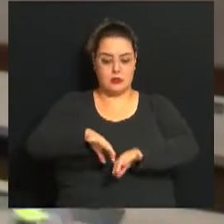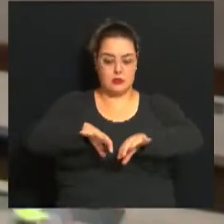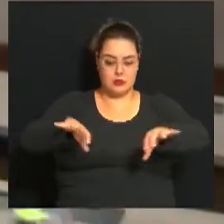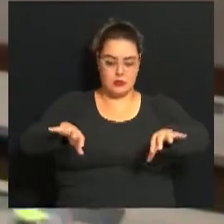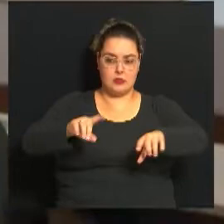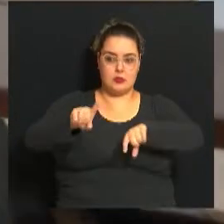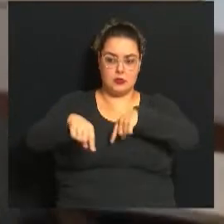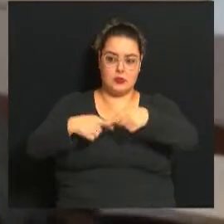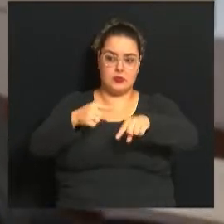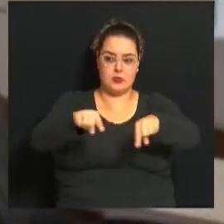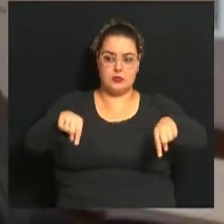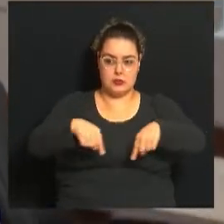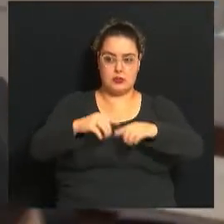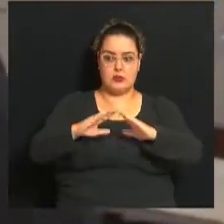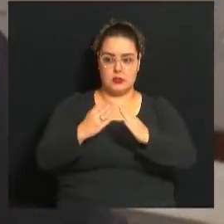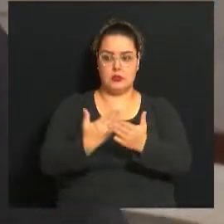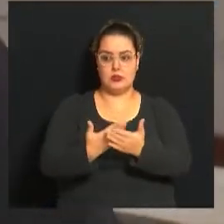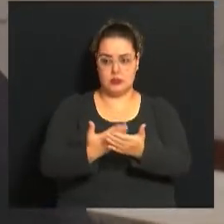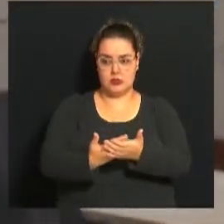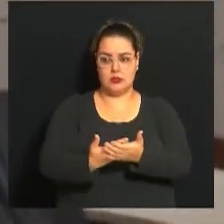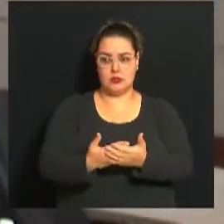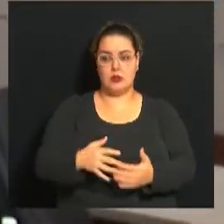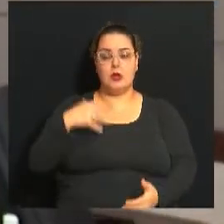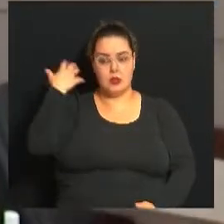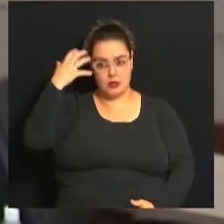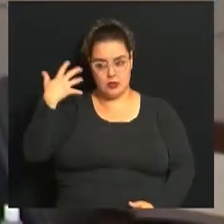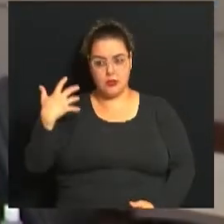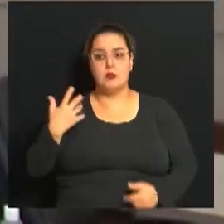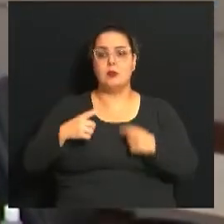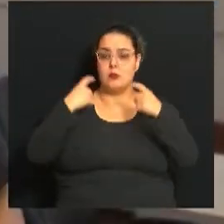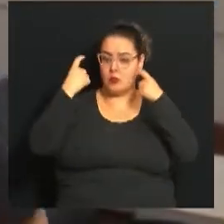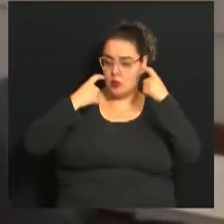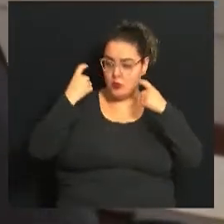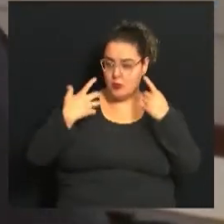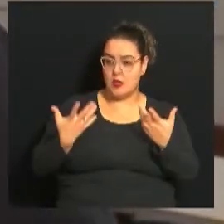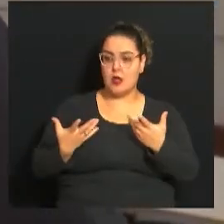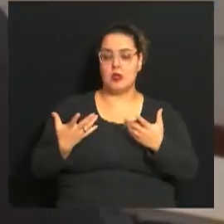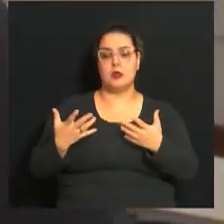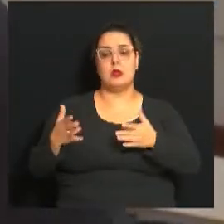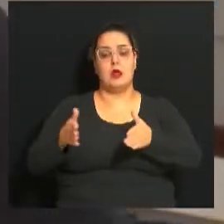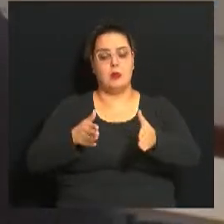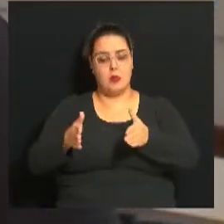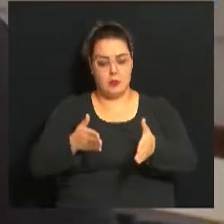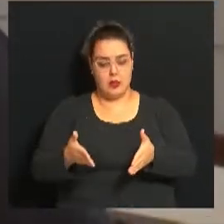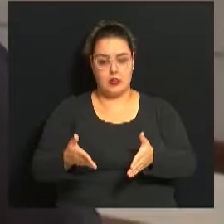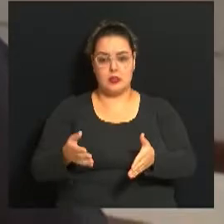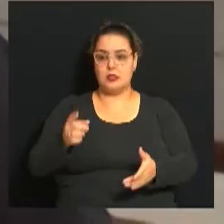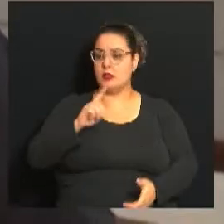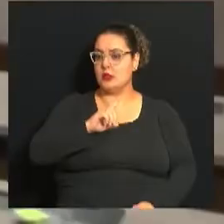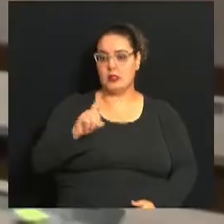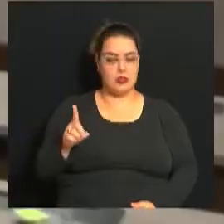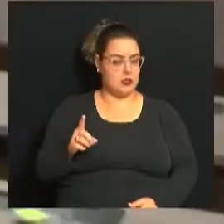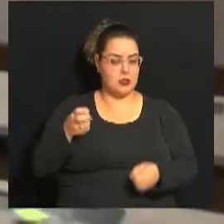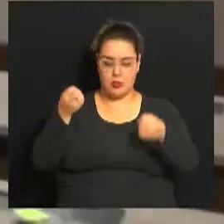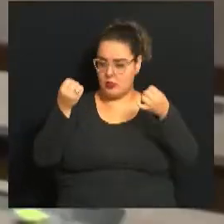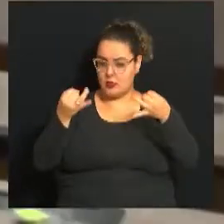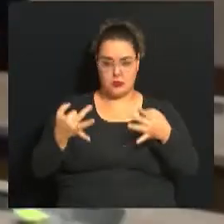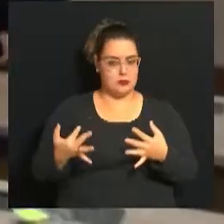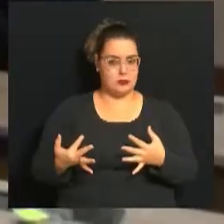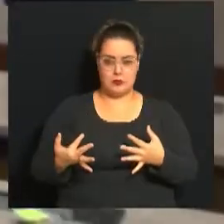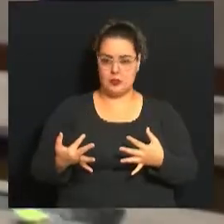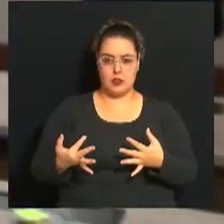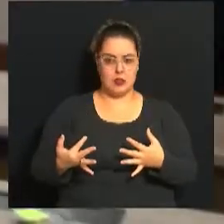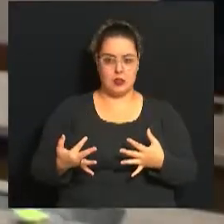da escola, né? Guida Calisto se mostrou muito preocupada com a situação que não foi devidamente explicada. Que a